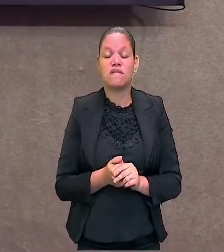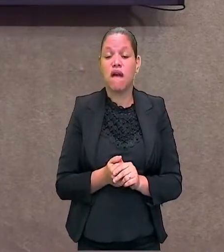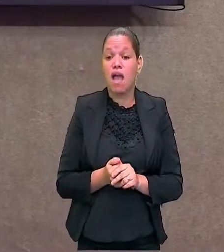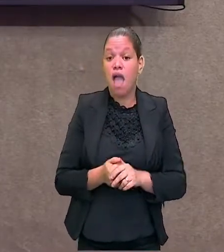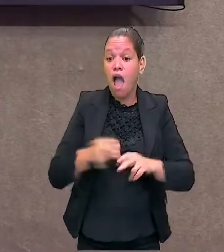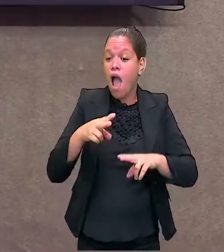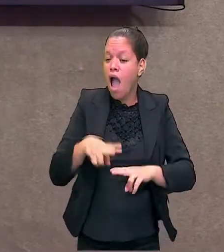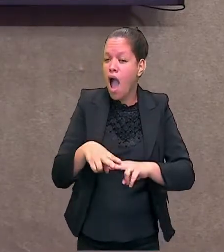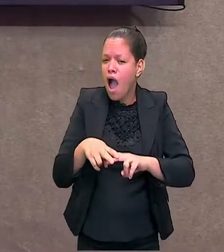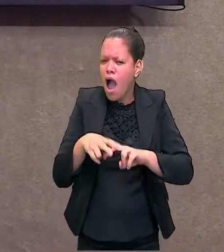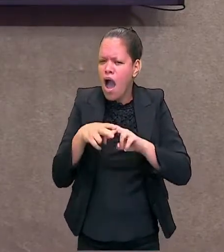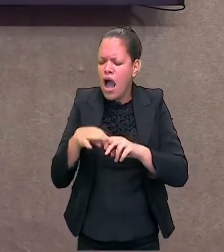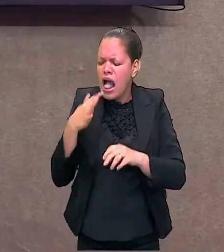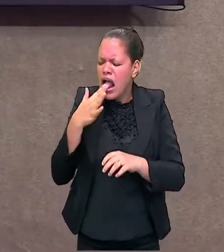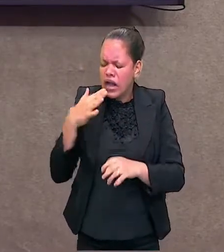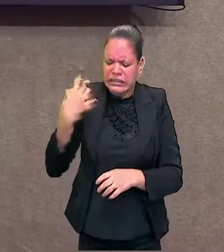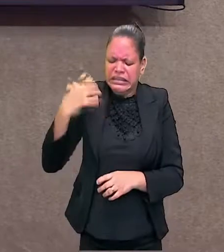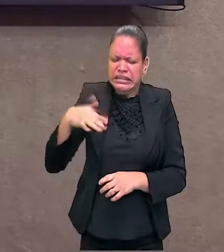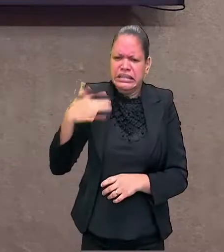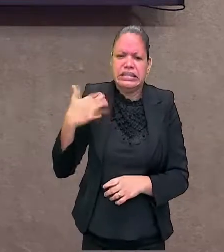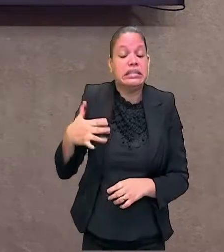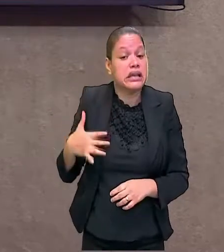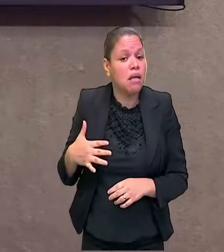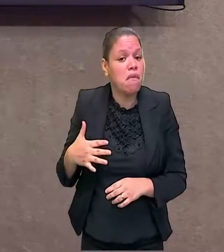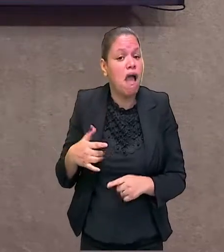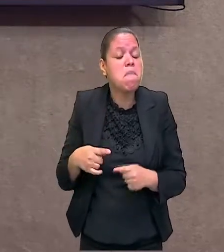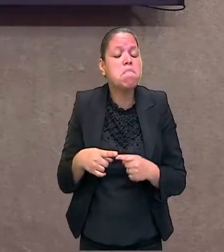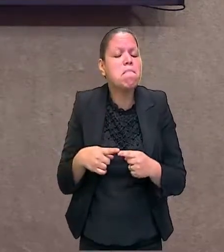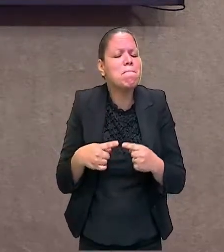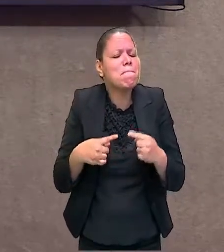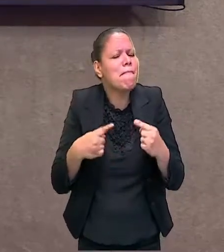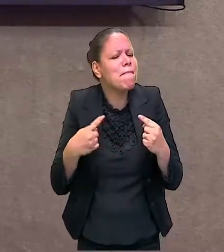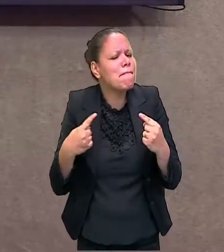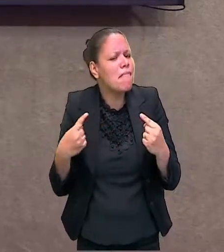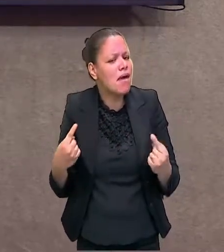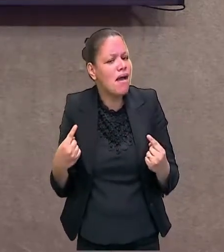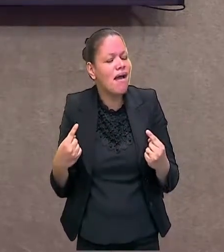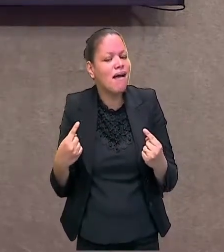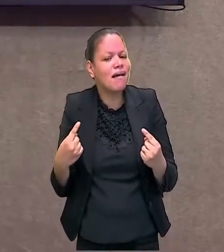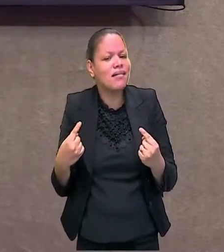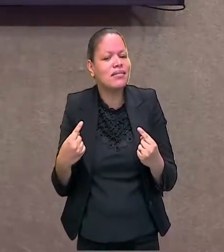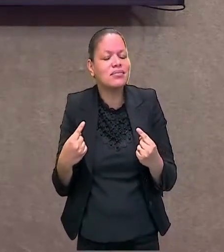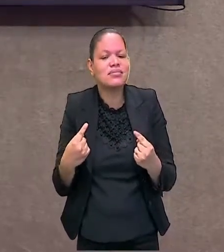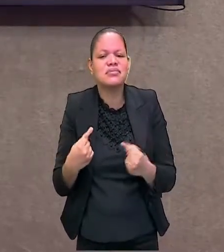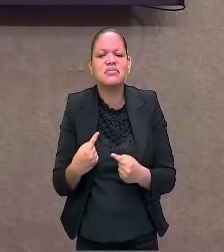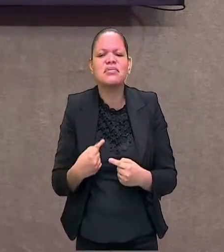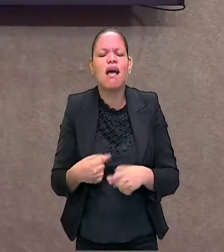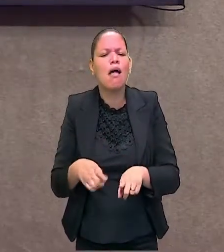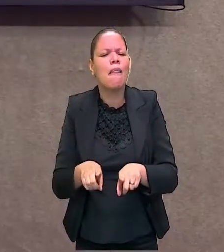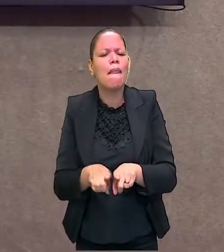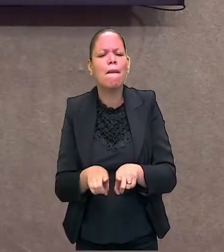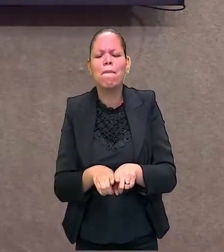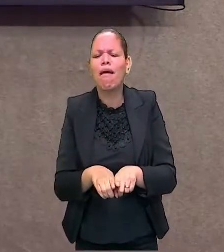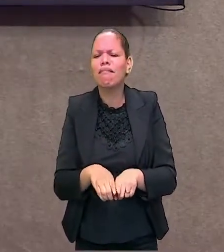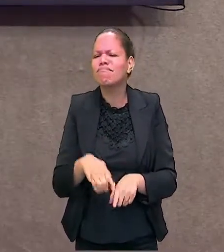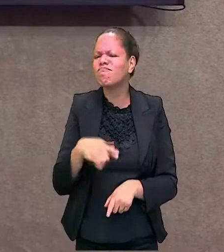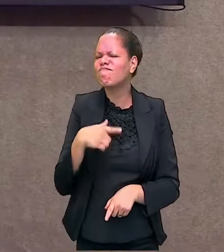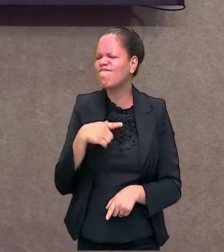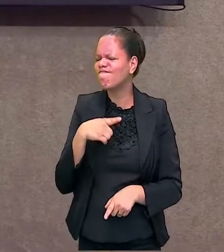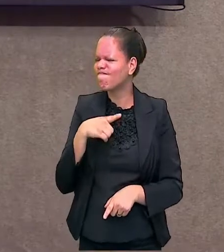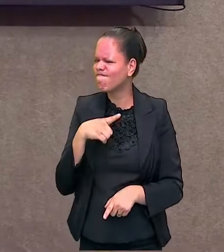pode queimar a sua língua, mas mesmo assim, caso você consiga ingerir esse